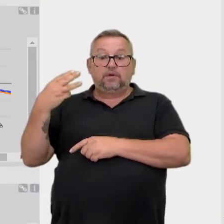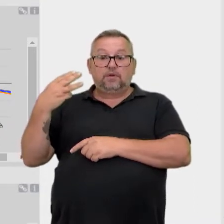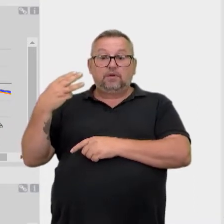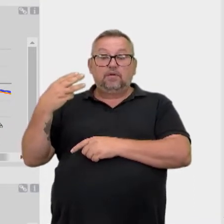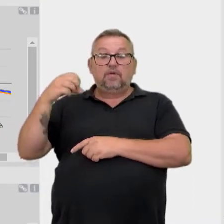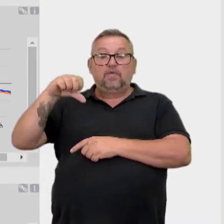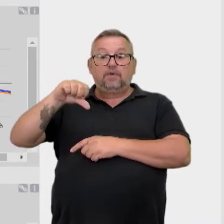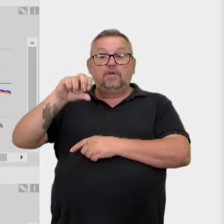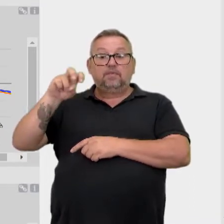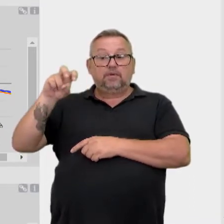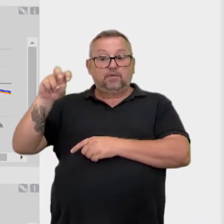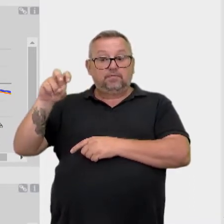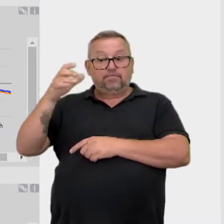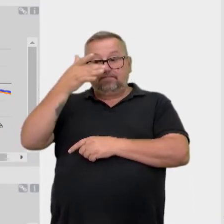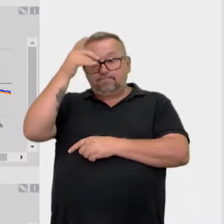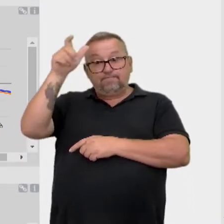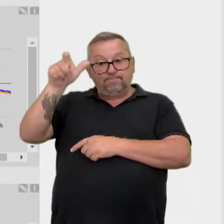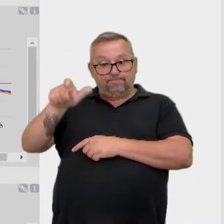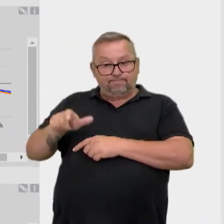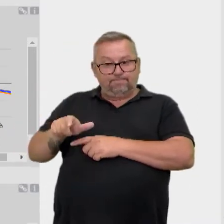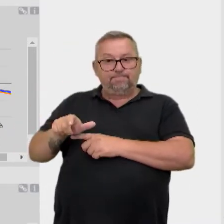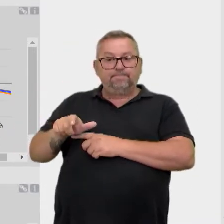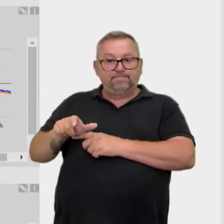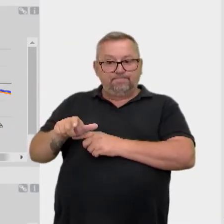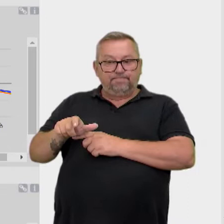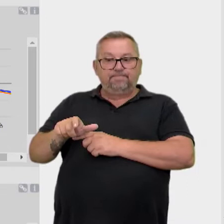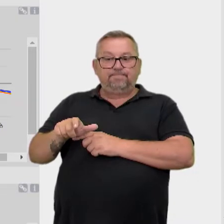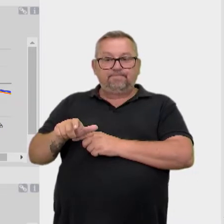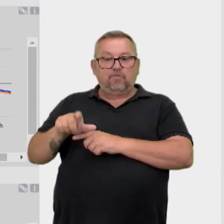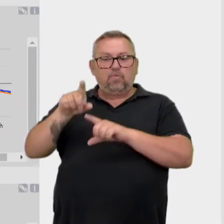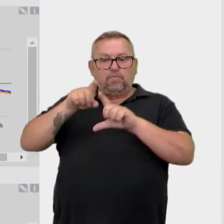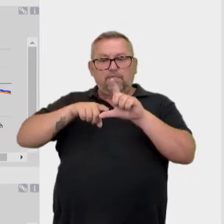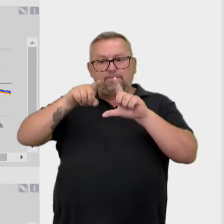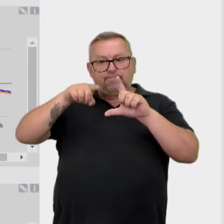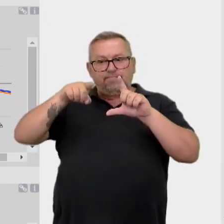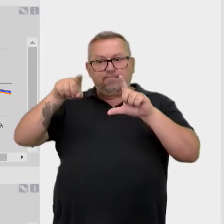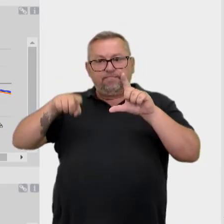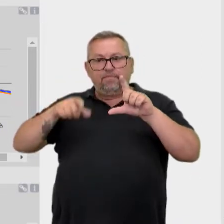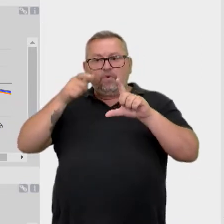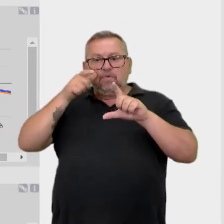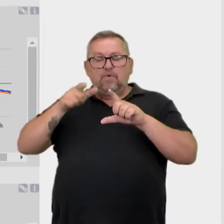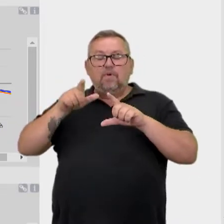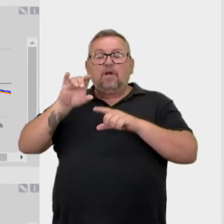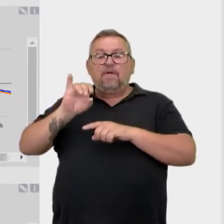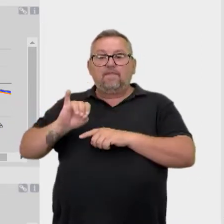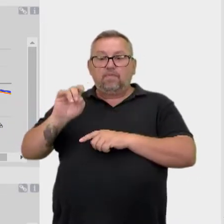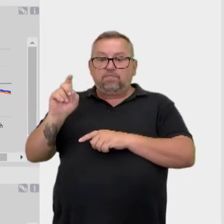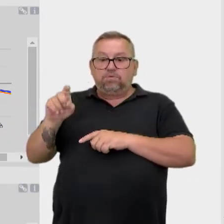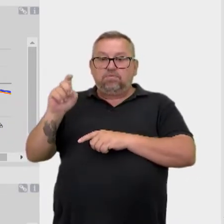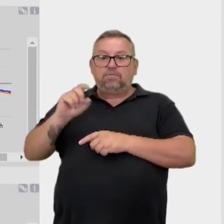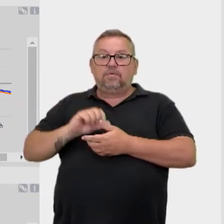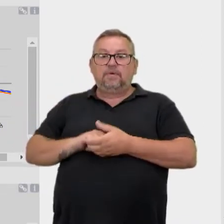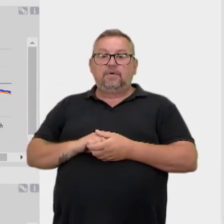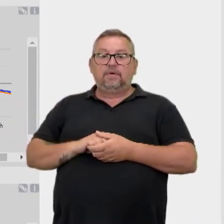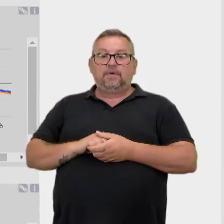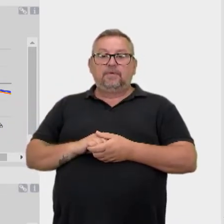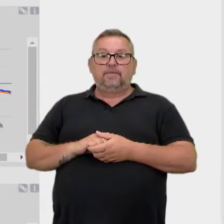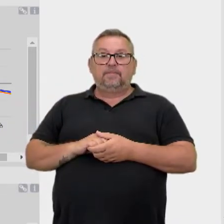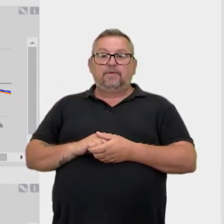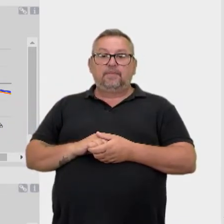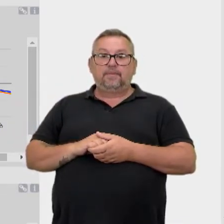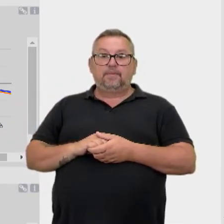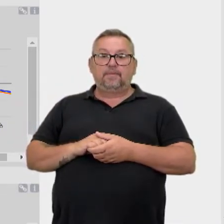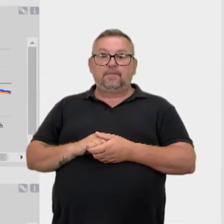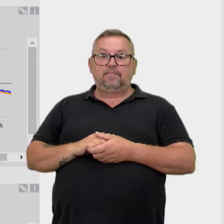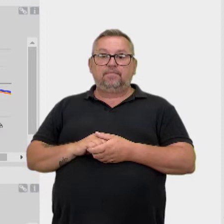46.883.955 pessoas como estimativas, tá certo? E de novo aqui eu posso entrar em informações e vai estar mostrando aí, ó, para